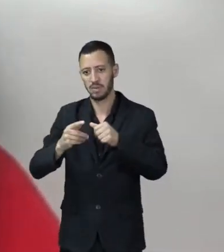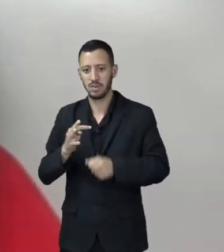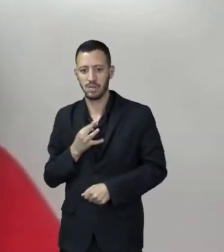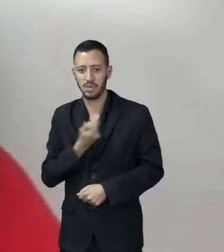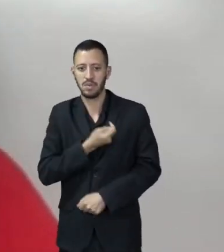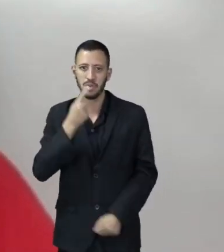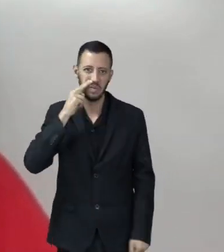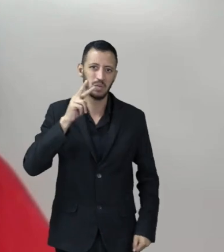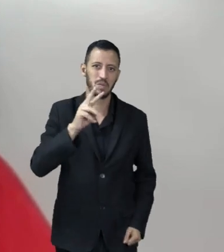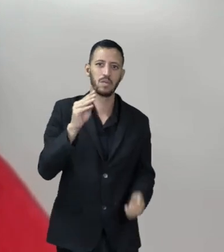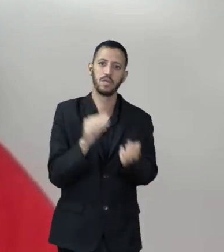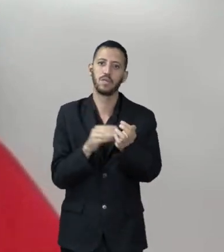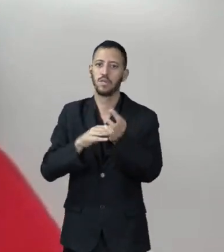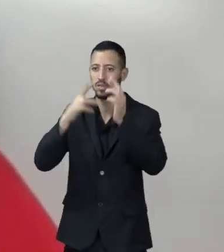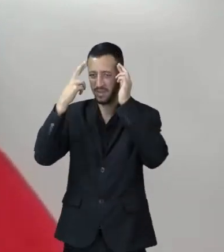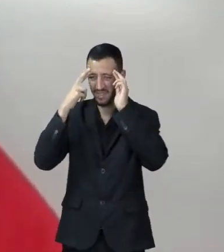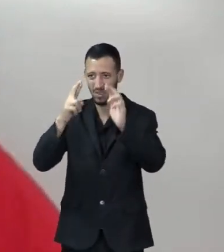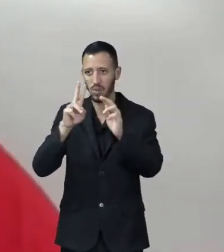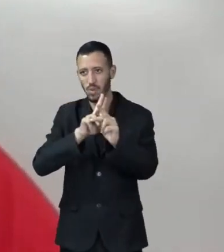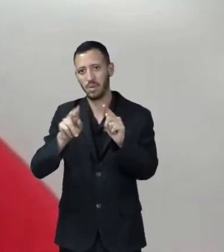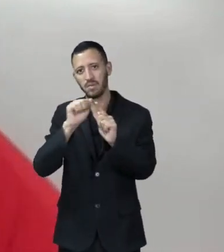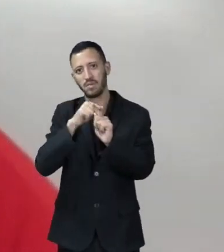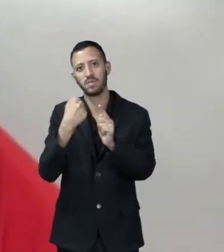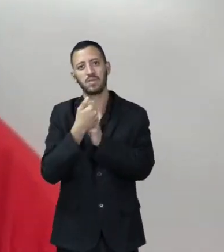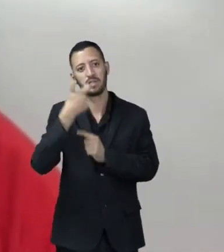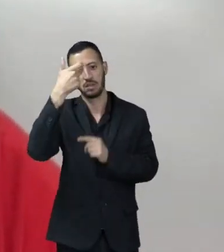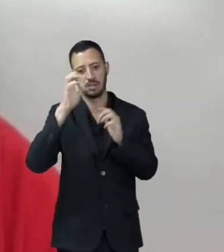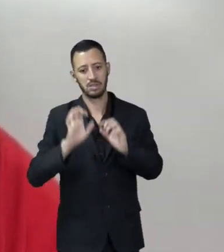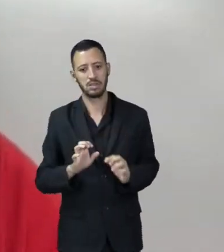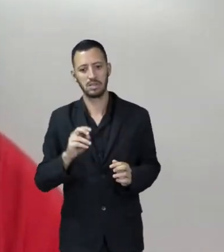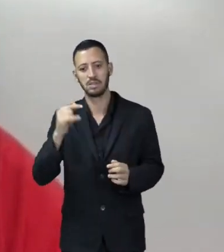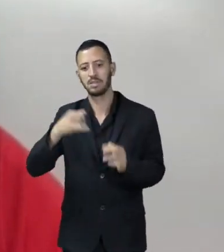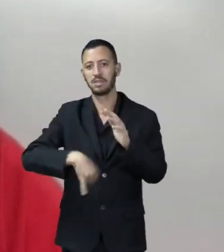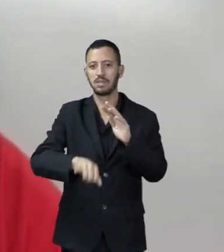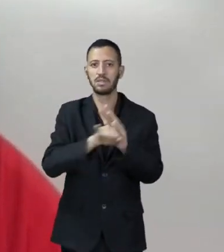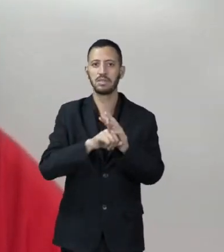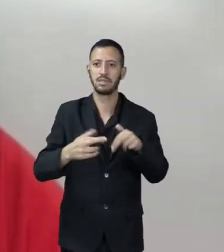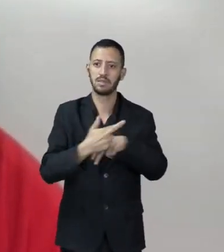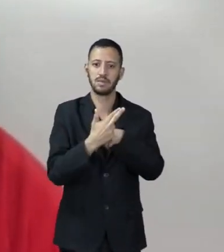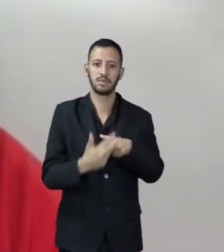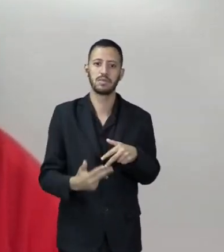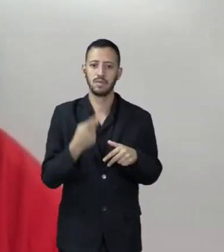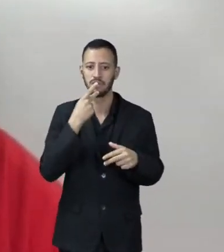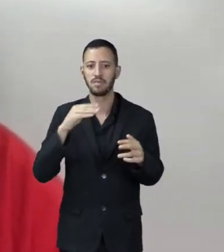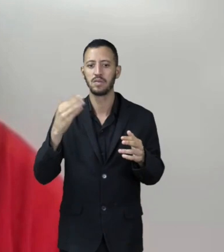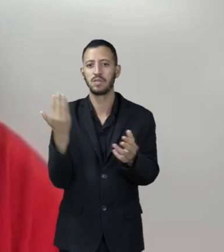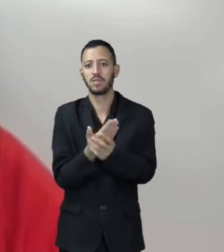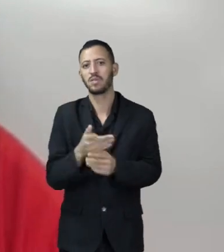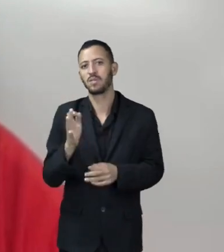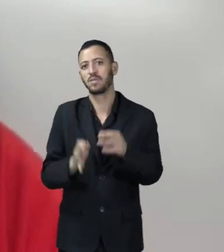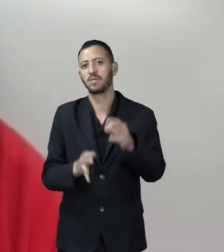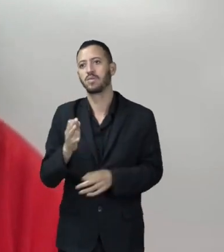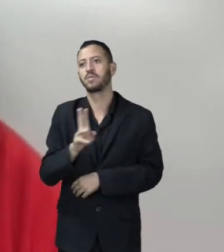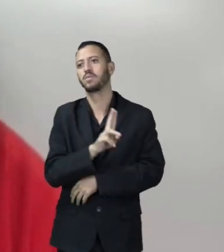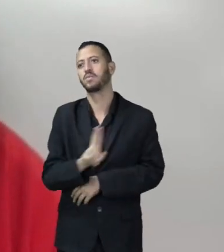você vê o não respeito ao nome social, ou mesmo ao nome civil e a identidade de gênero que a pessoa já trocou na justiça, né? O gênero e o nome. Então